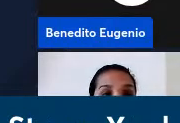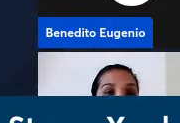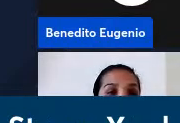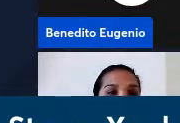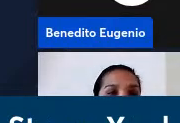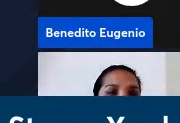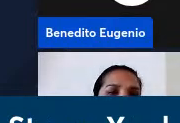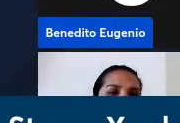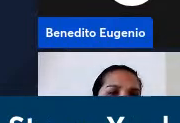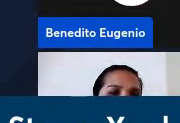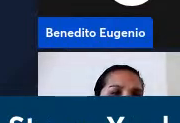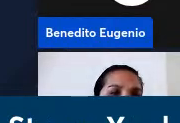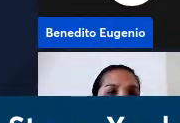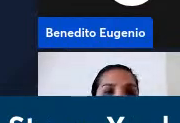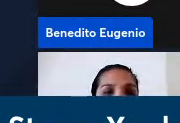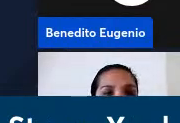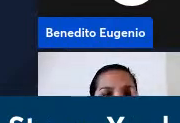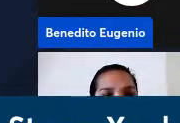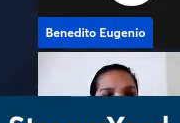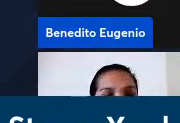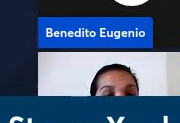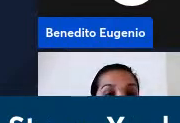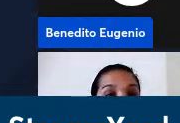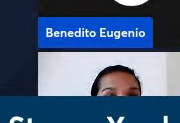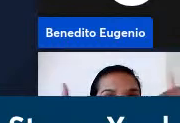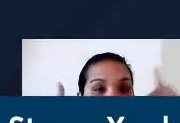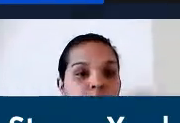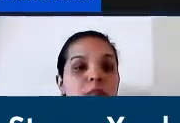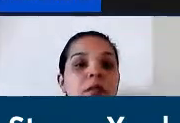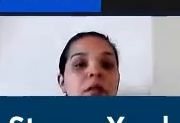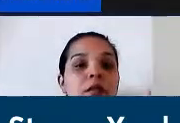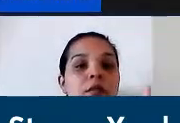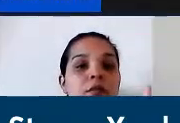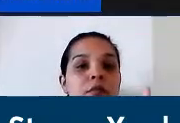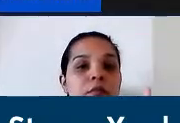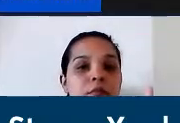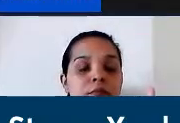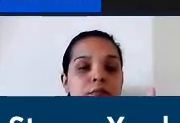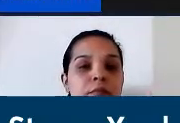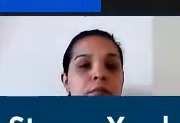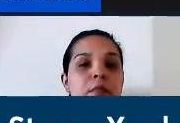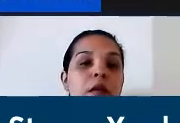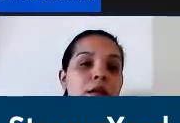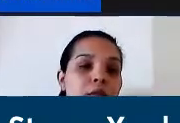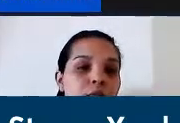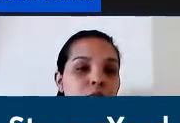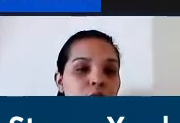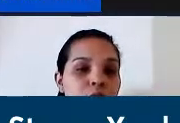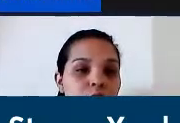programas de pós-graduação voltados para a educação,